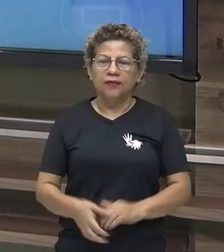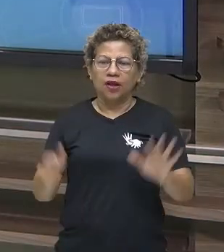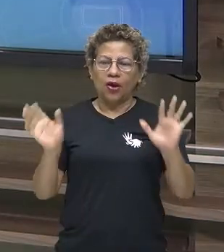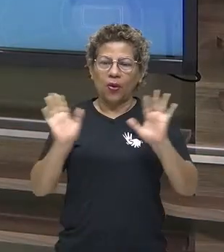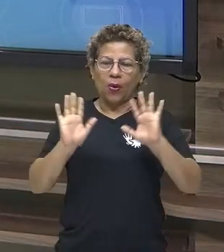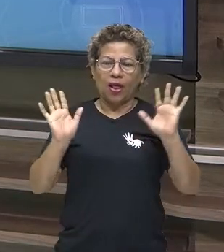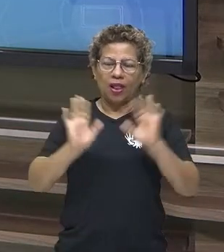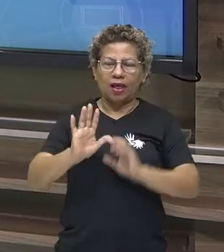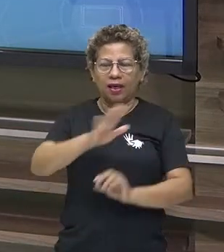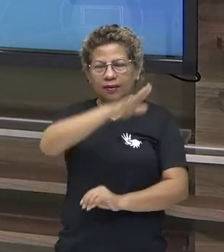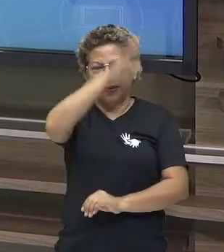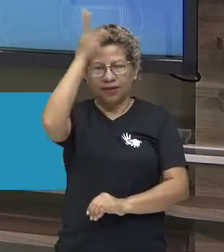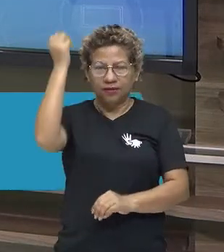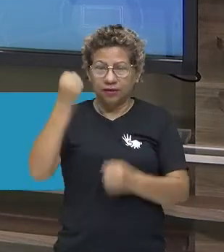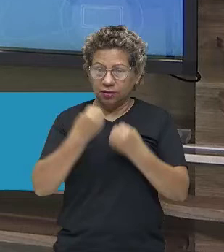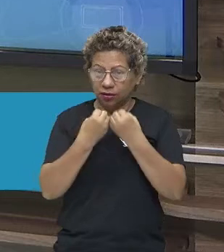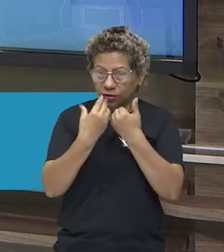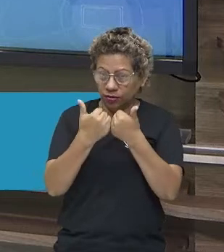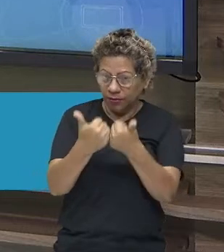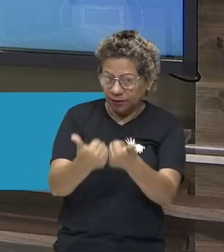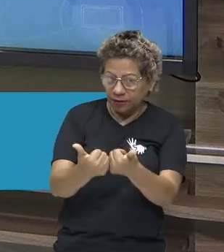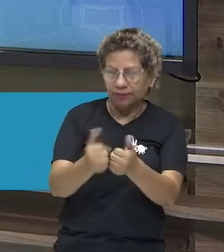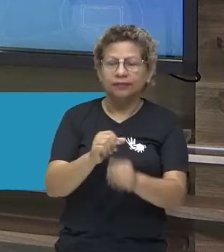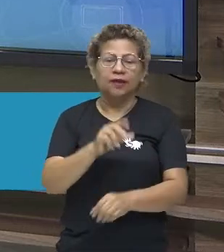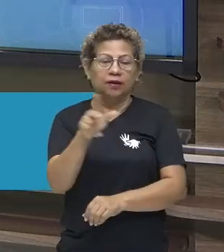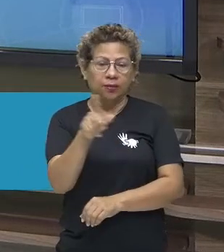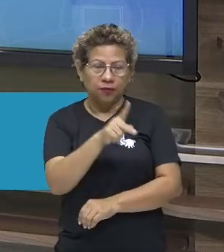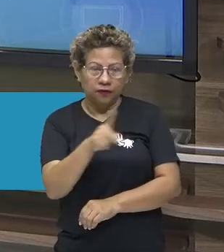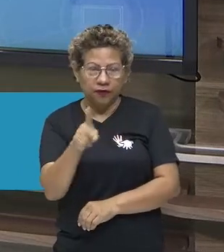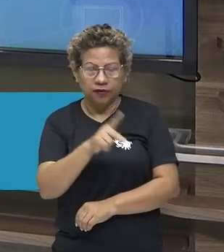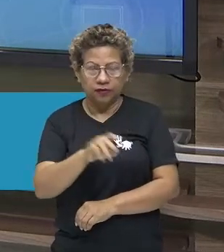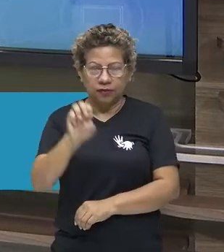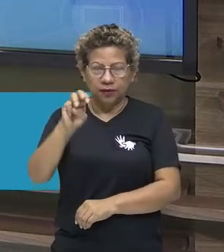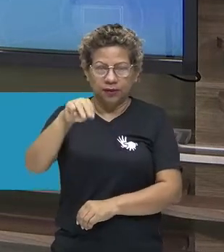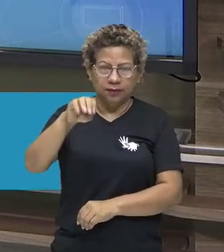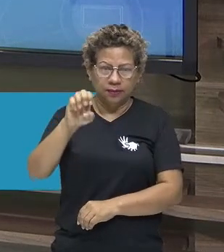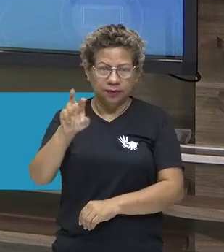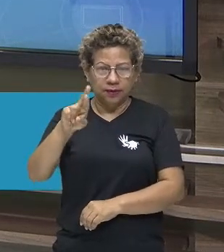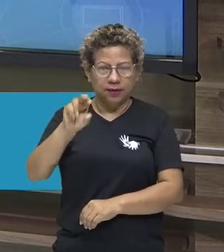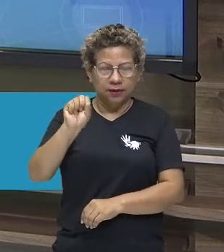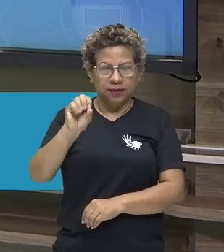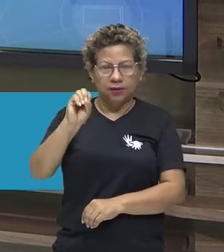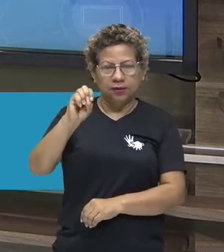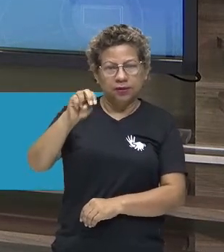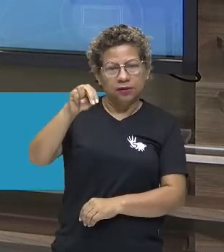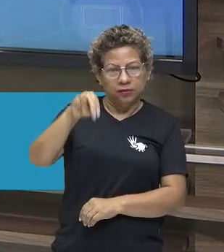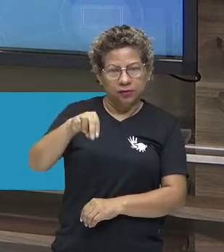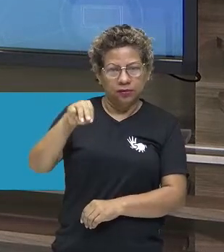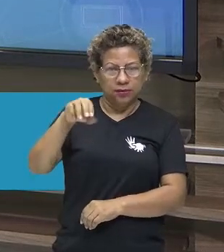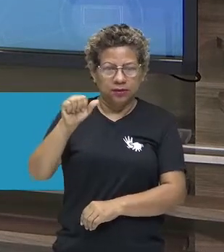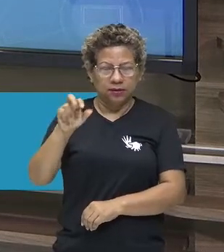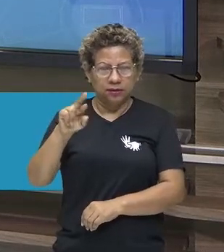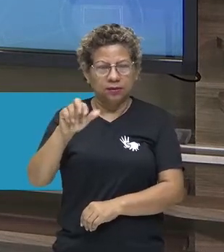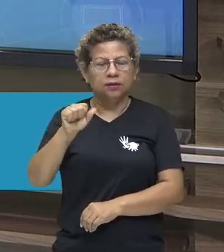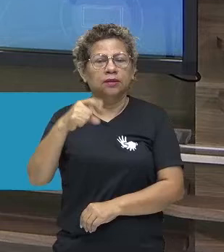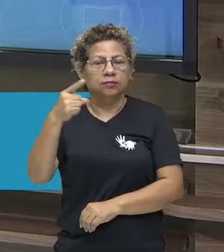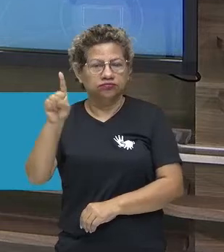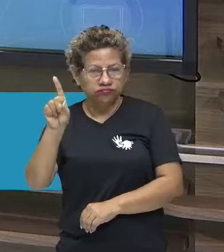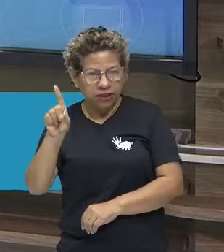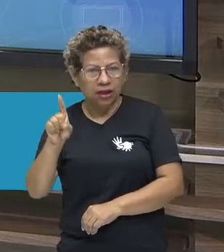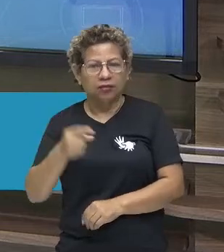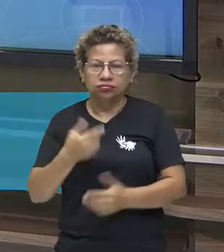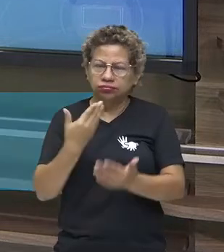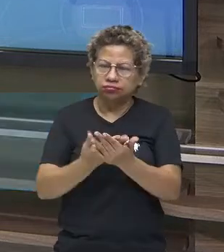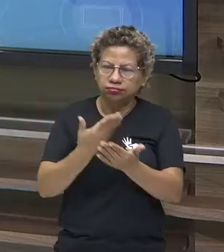Olá, Amazonas, tudo bom? Aqui quem vos fala é o professor Emerson Marão para mais uma aula de matemática do 8º ano do